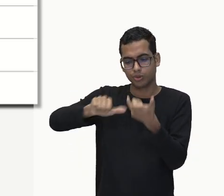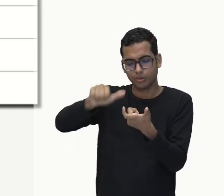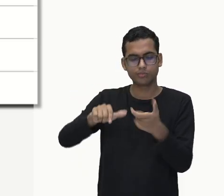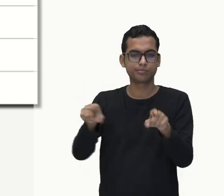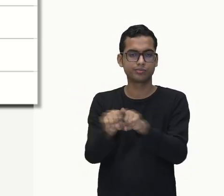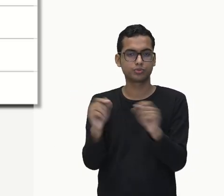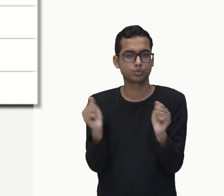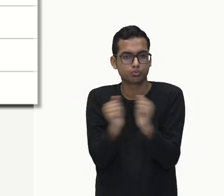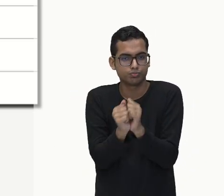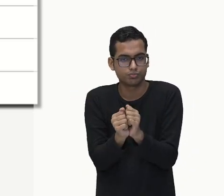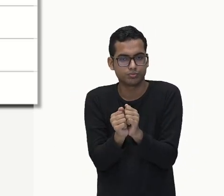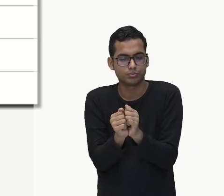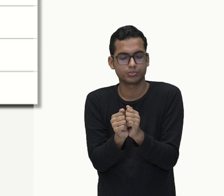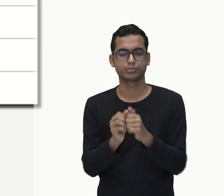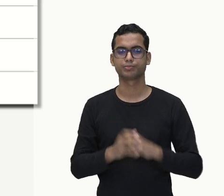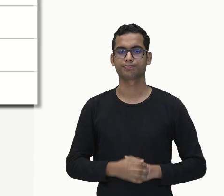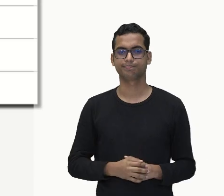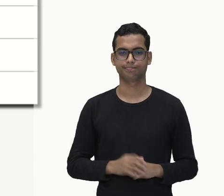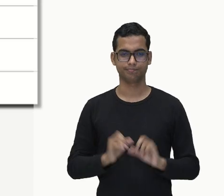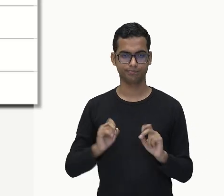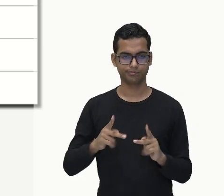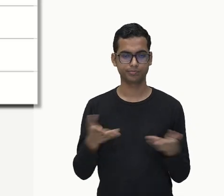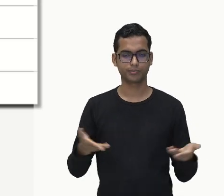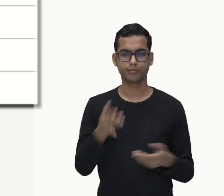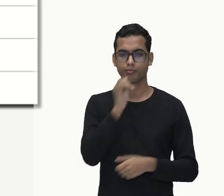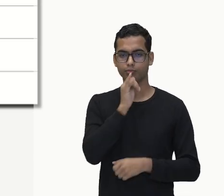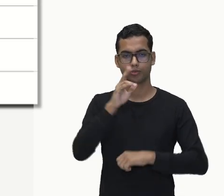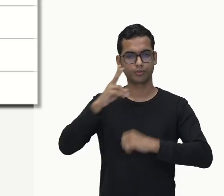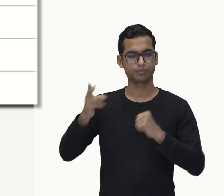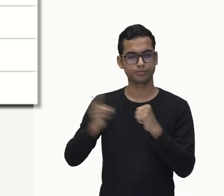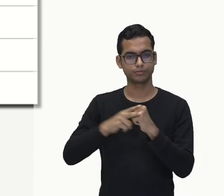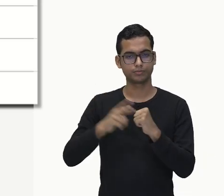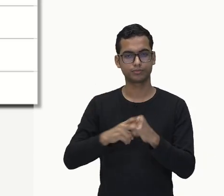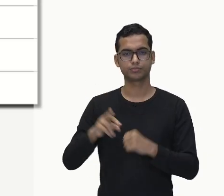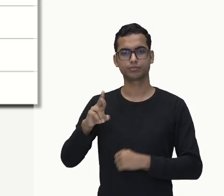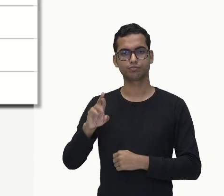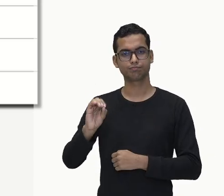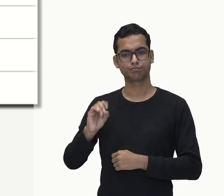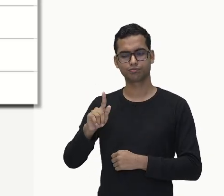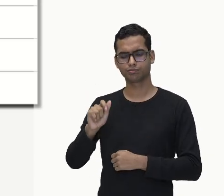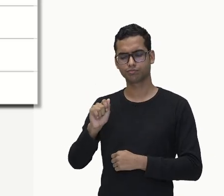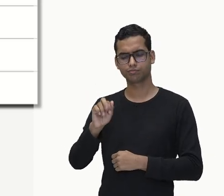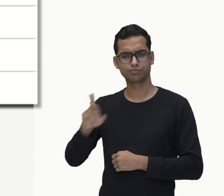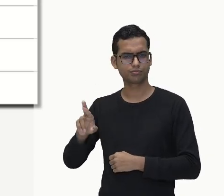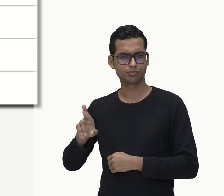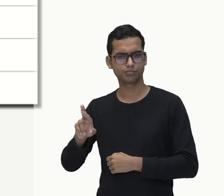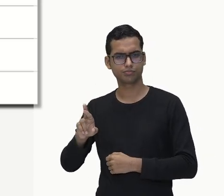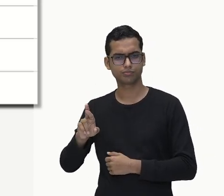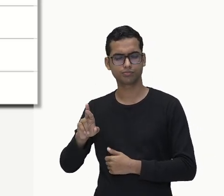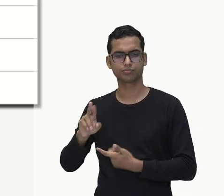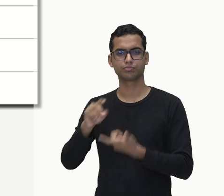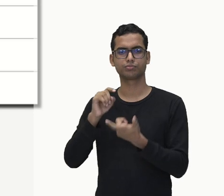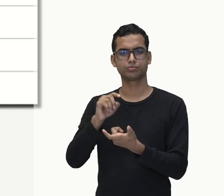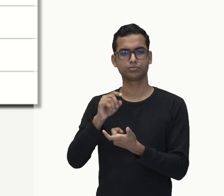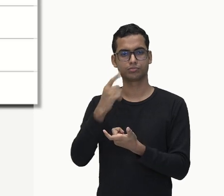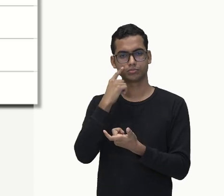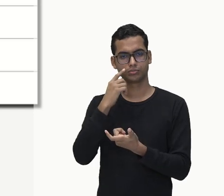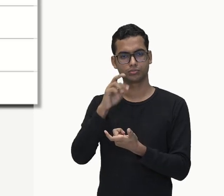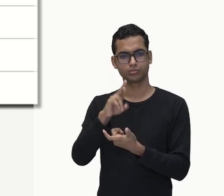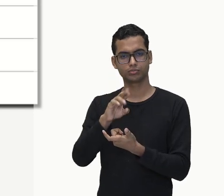conjugar total o verbo rogar. Yo rogaba, tú